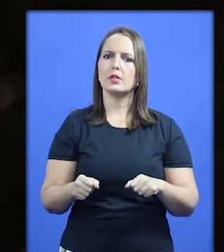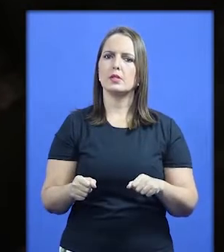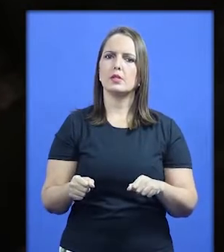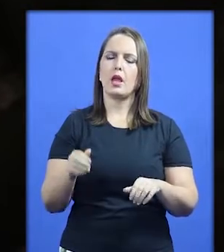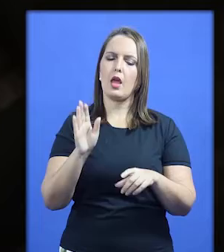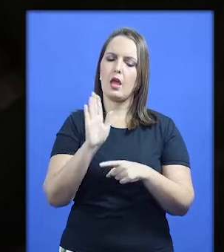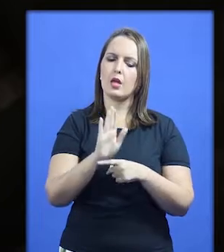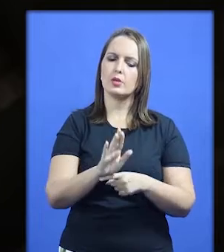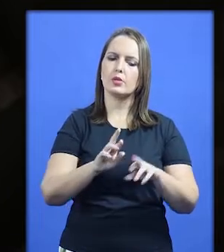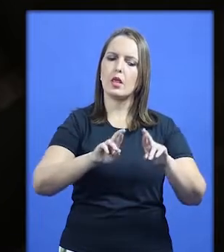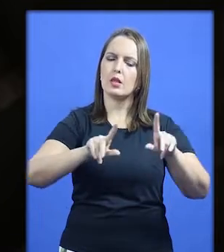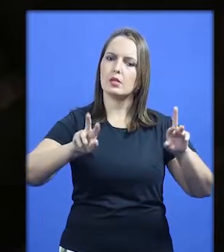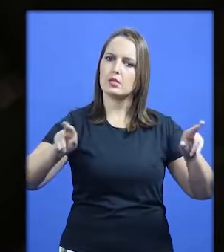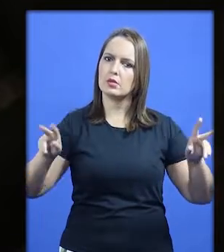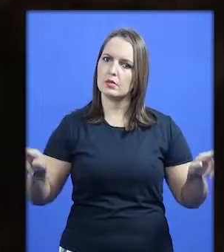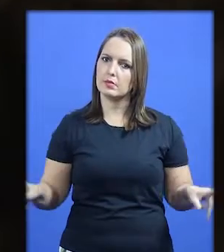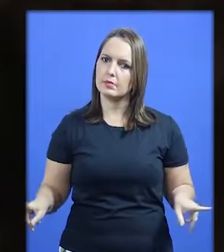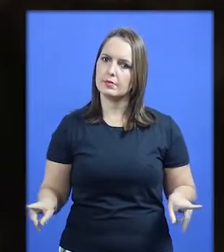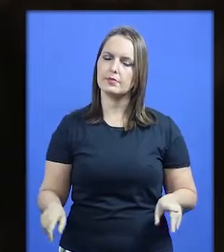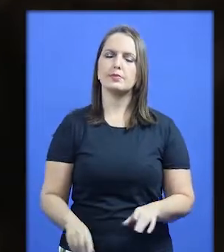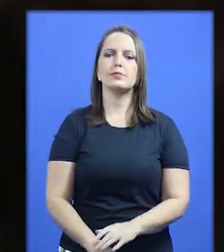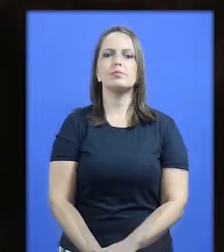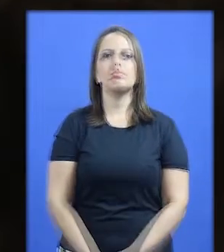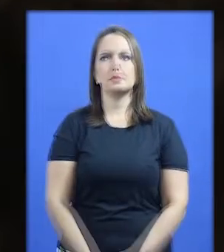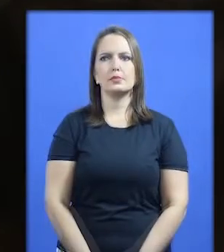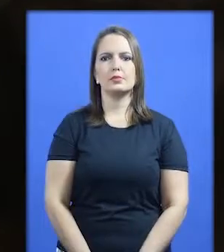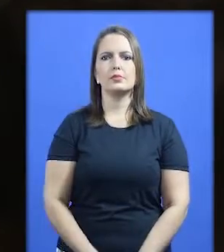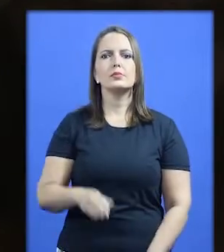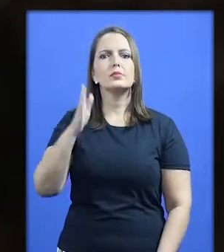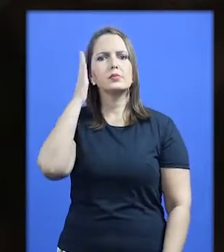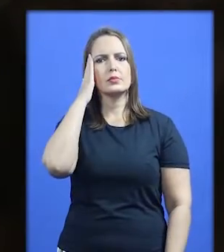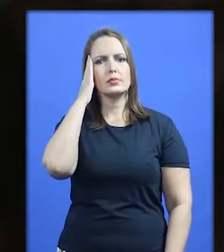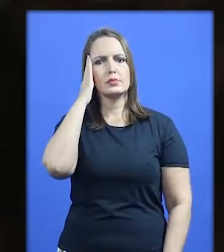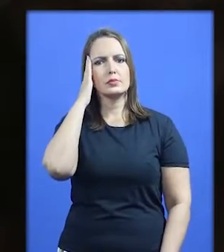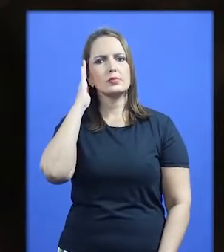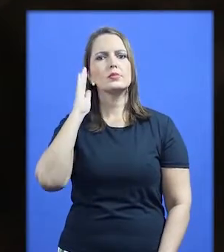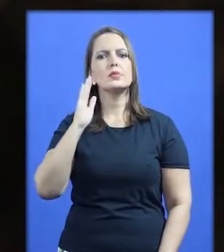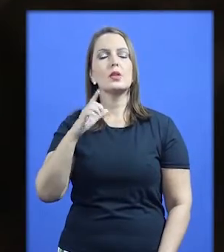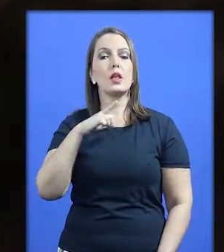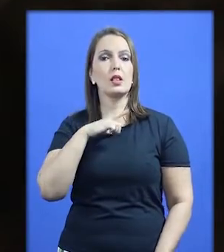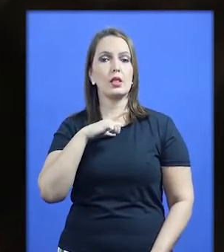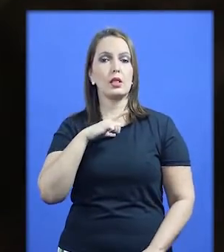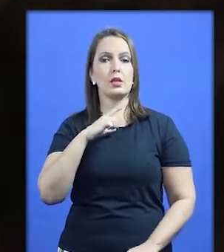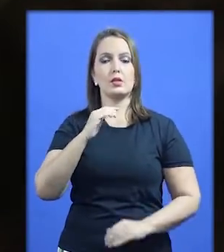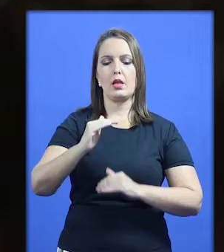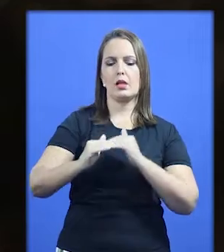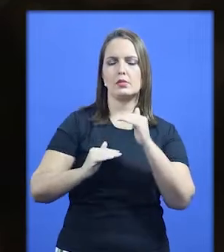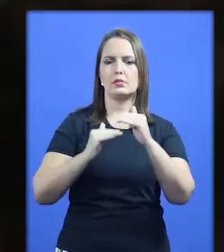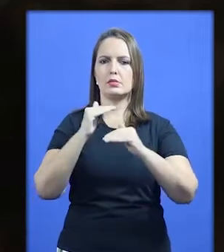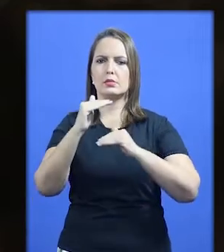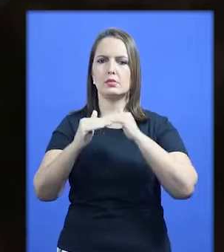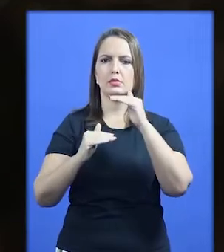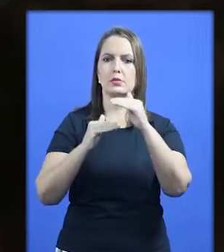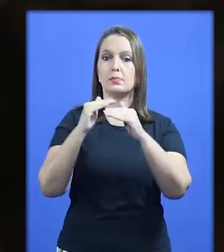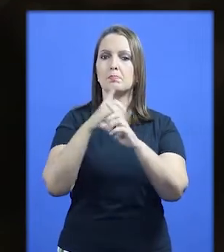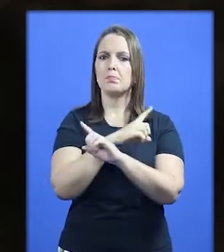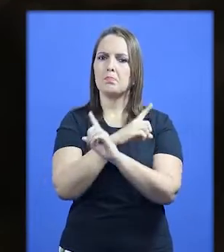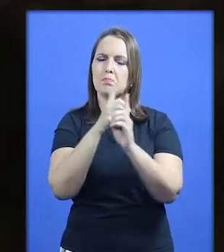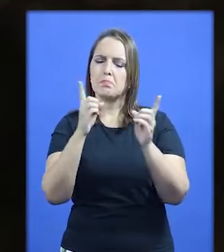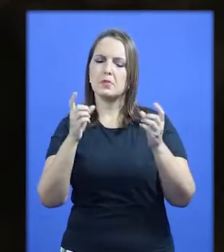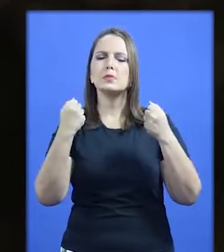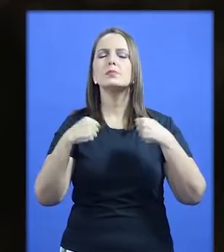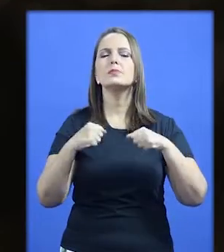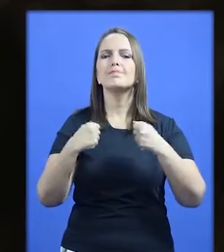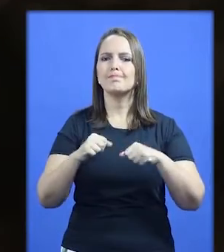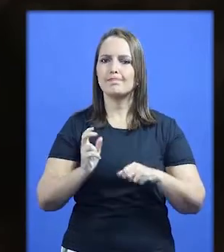de um acolhimento à diversidade. Sabemos que tivemos muitas evoluções, mas tem um caminho longo a